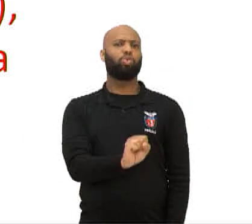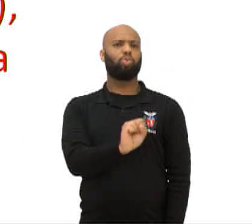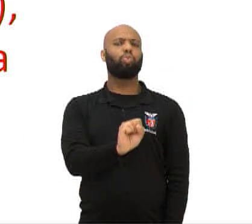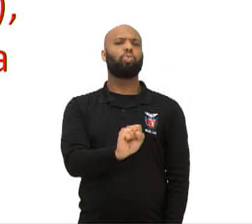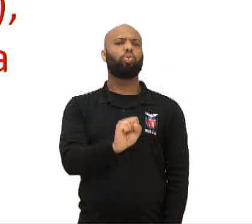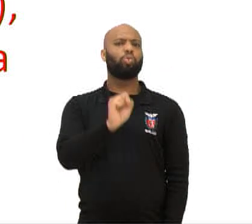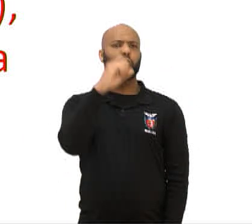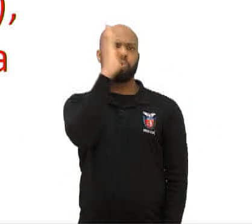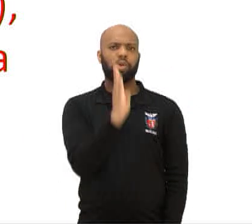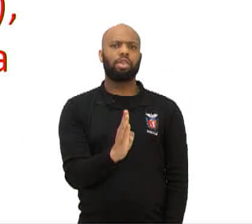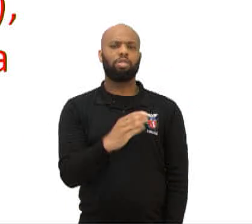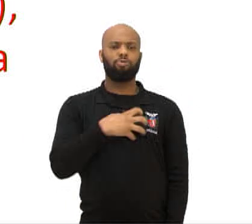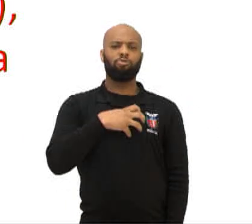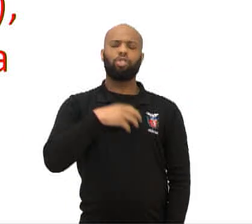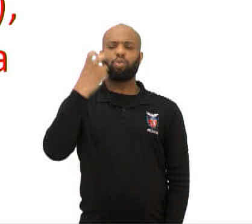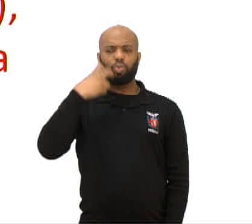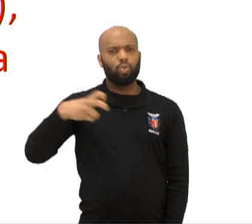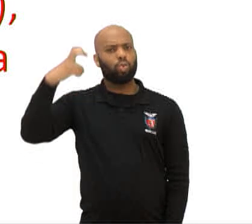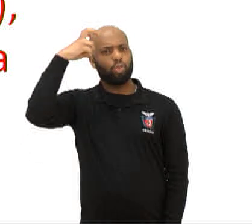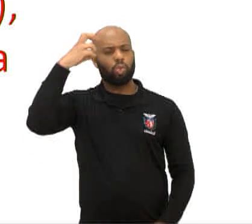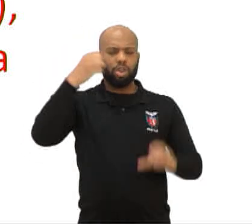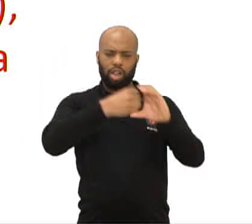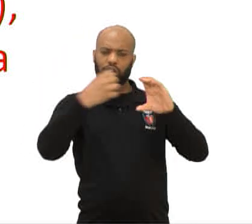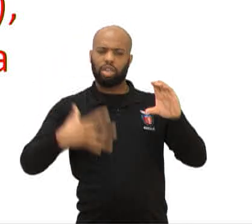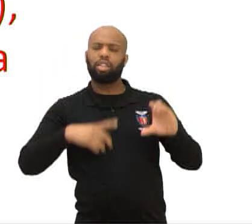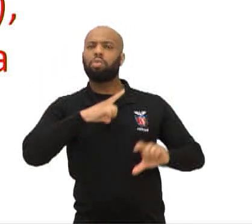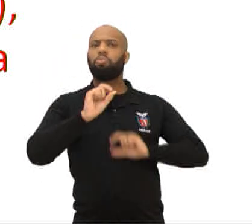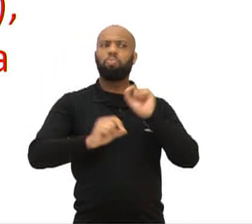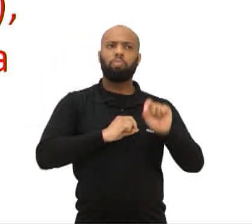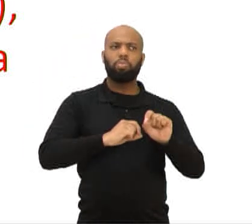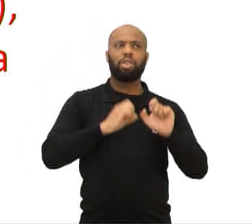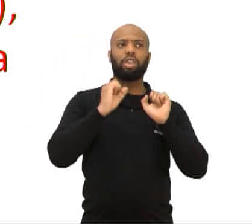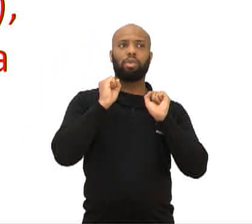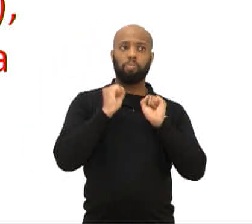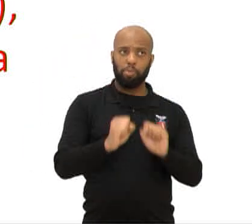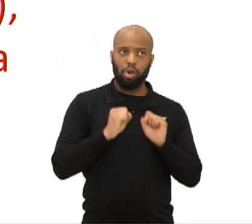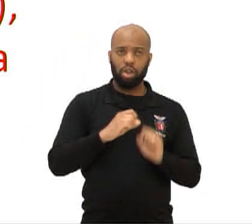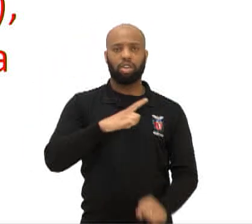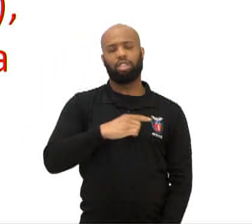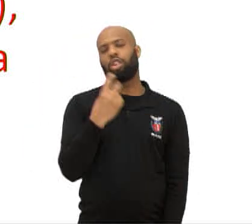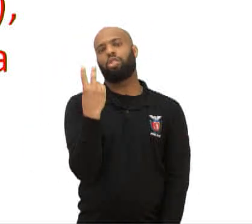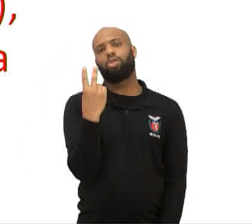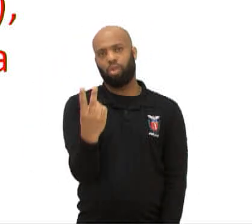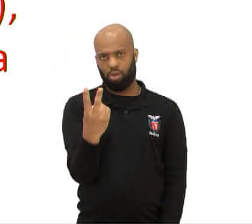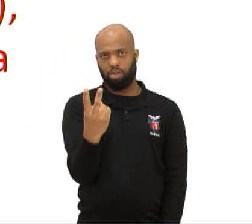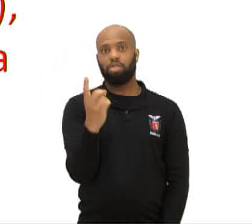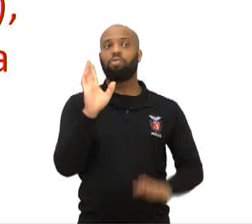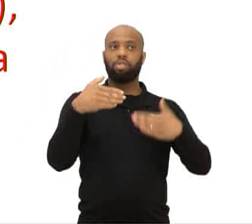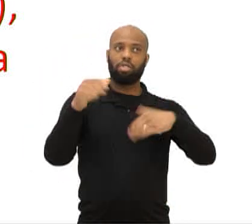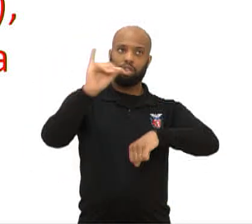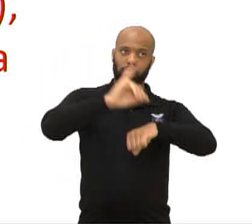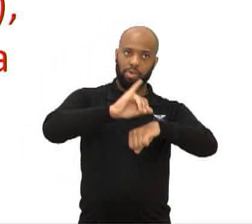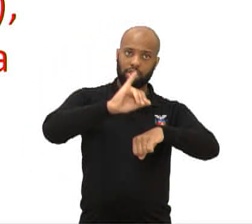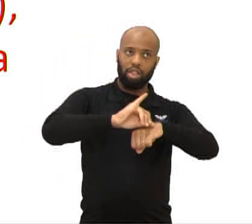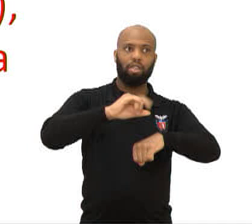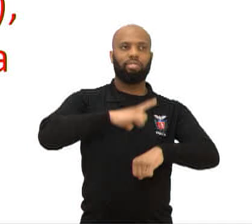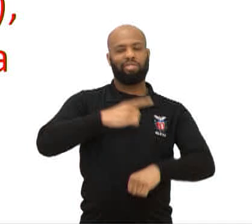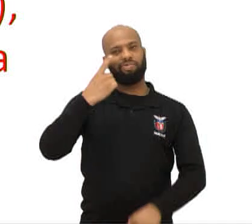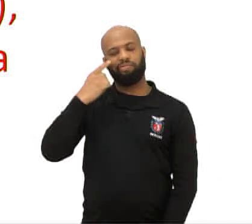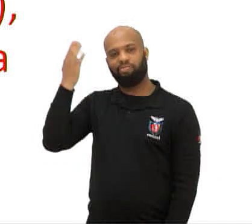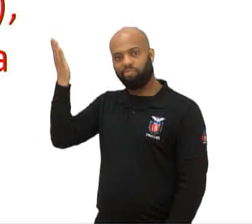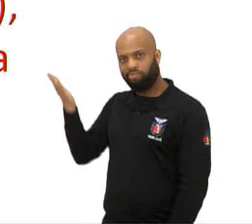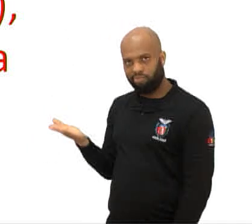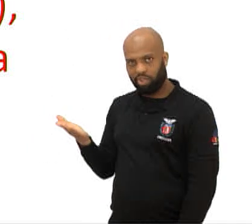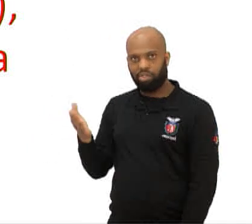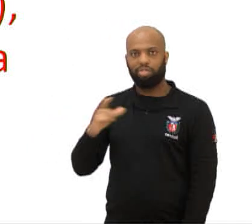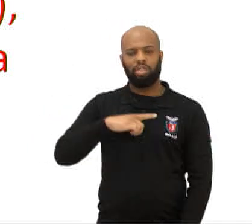ser caracterizadas como? Lembra que a gente falou dos dois tipos? Então, nas capitais a gente vai ter as chamadas dinâmicas ou